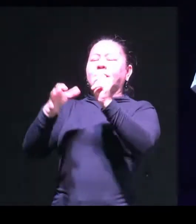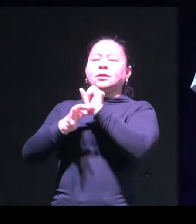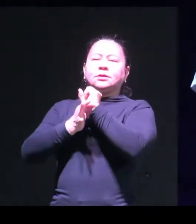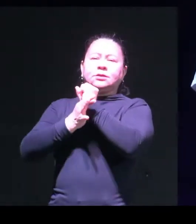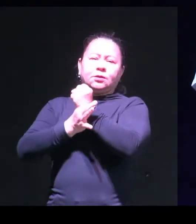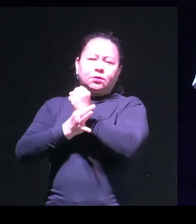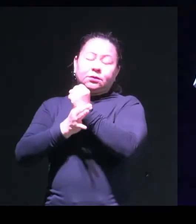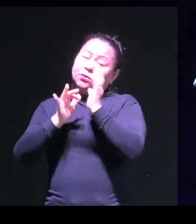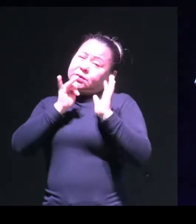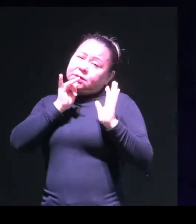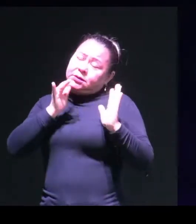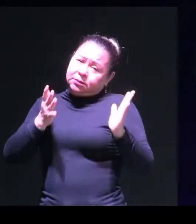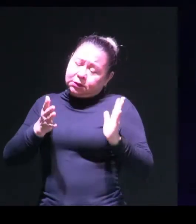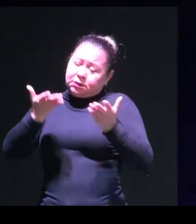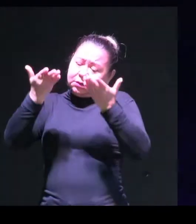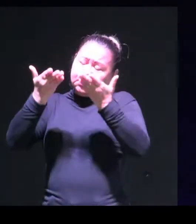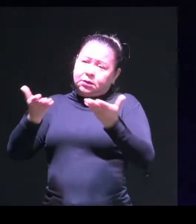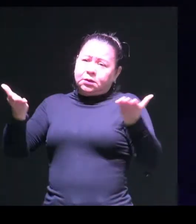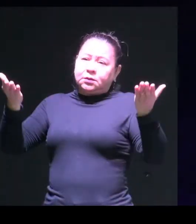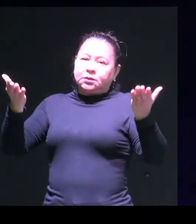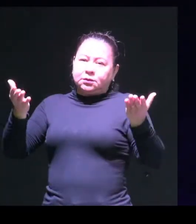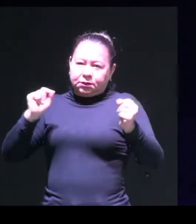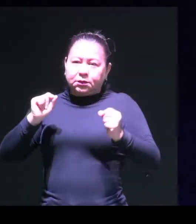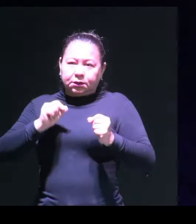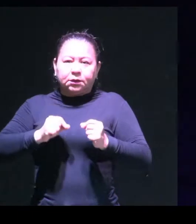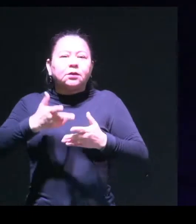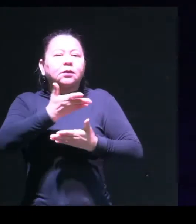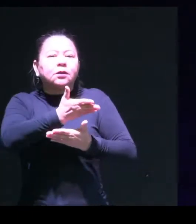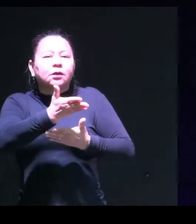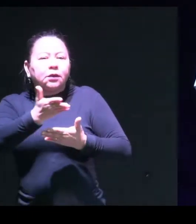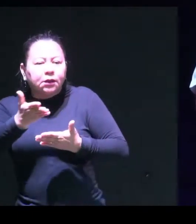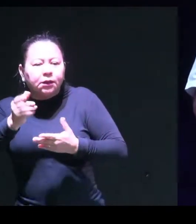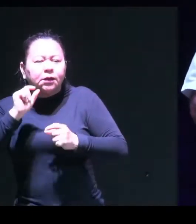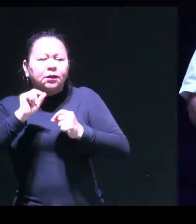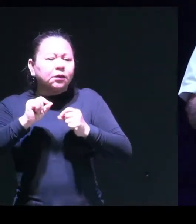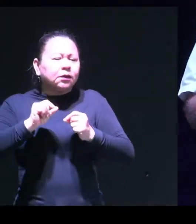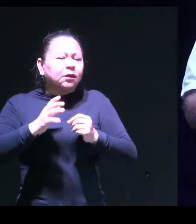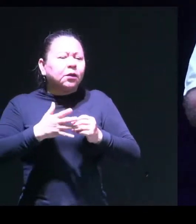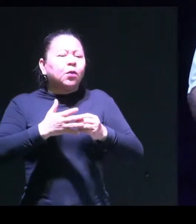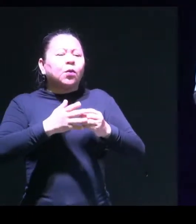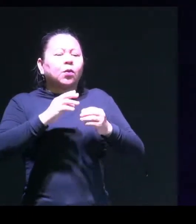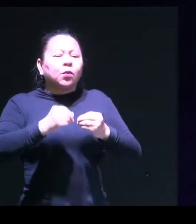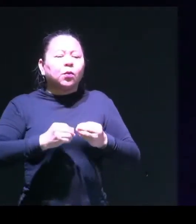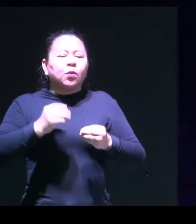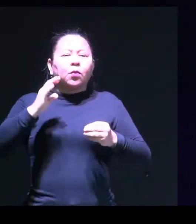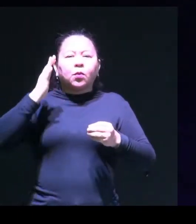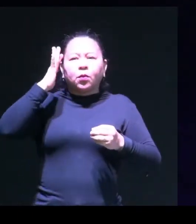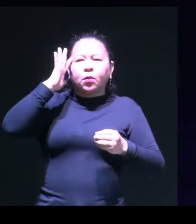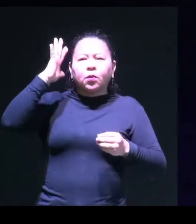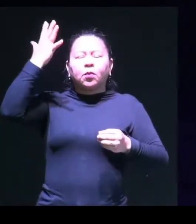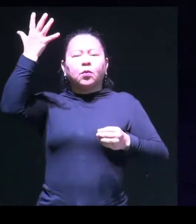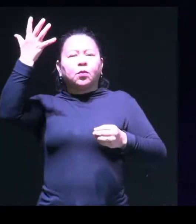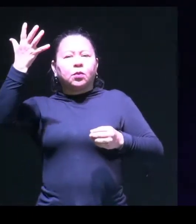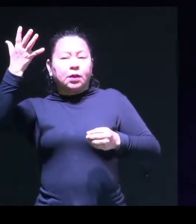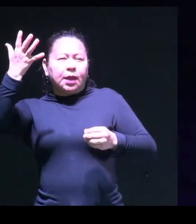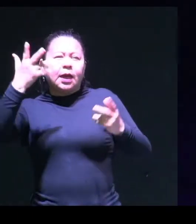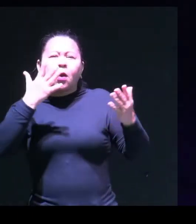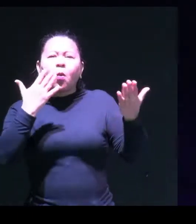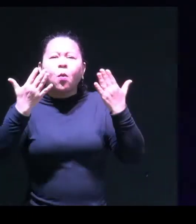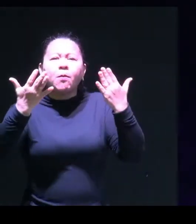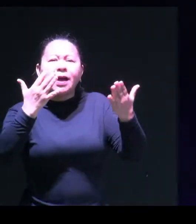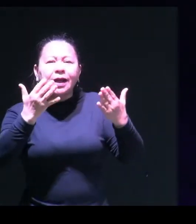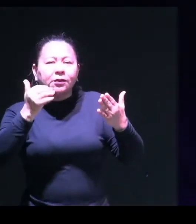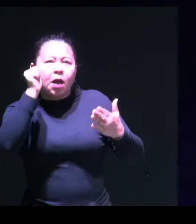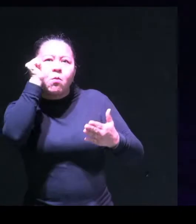segurança, eis que lhe sobrevirá repentina destruição, como vem as dores de parto à mulher que está para dar